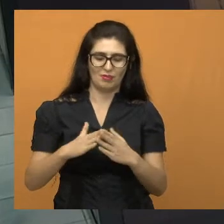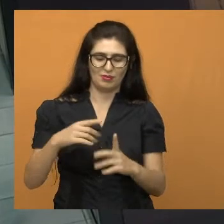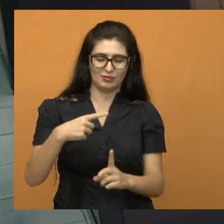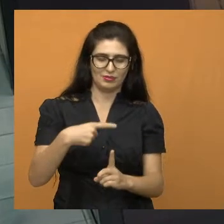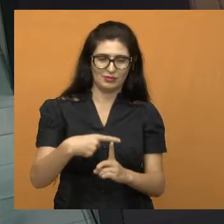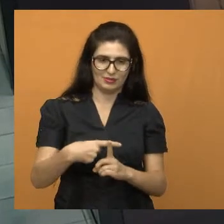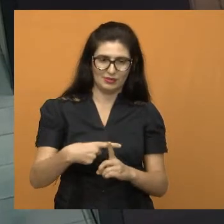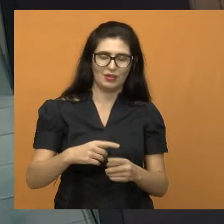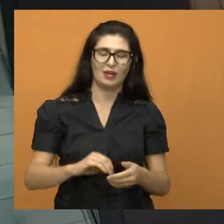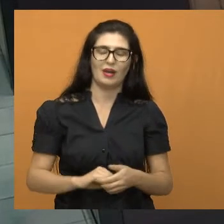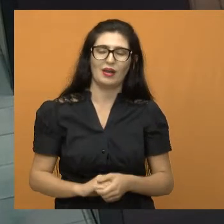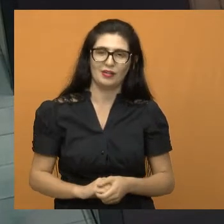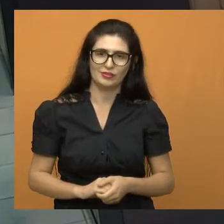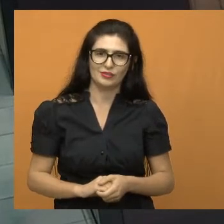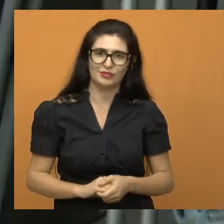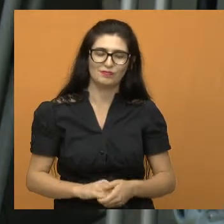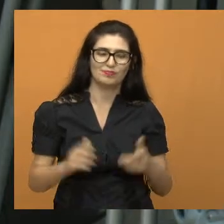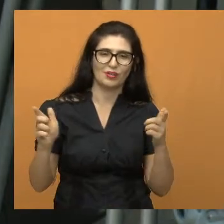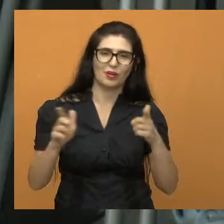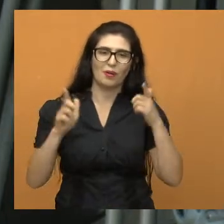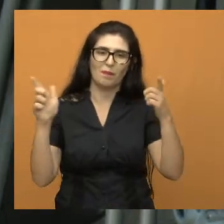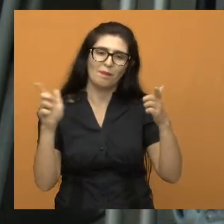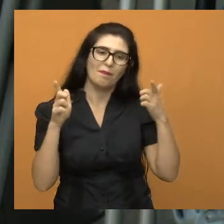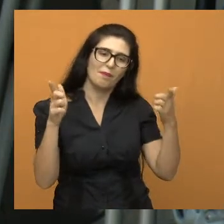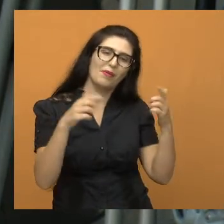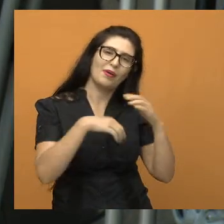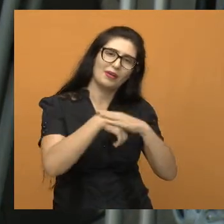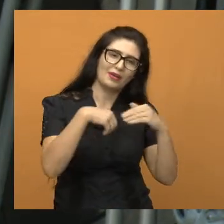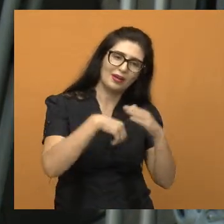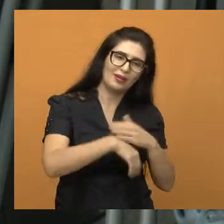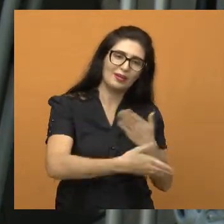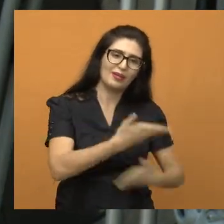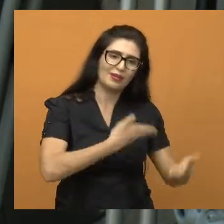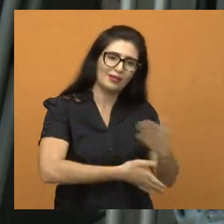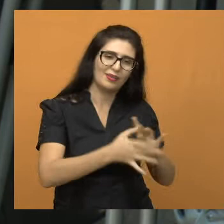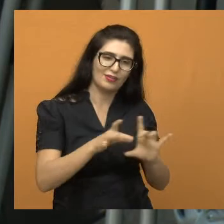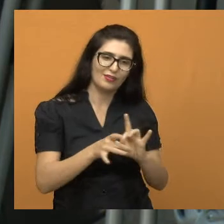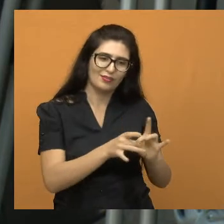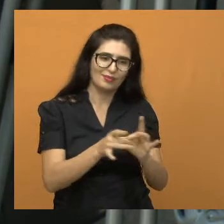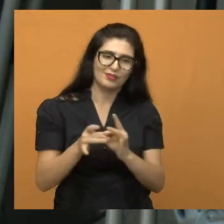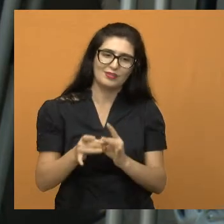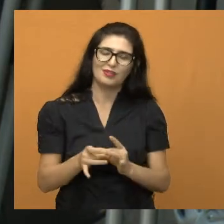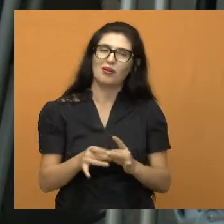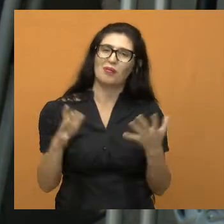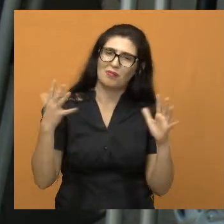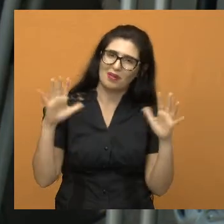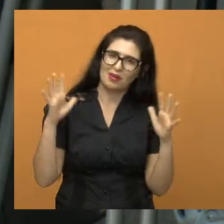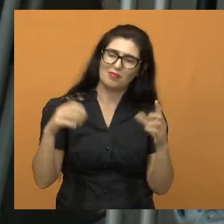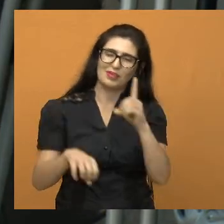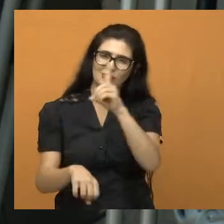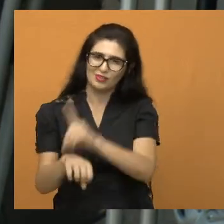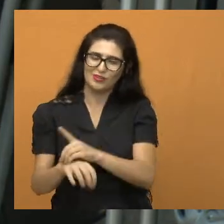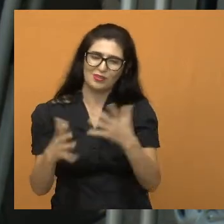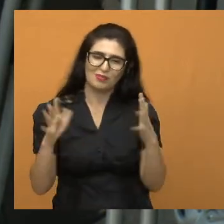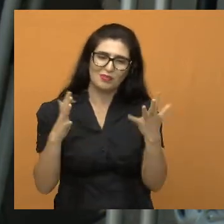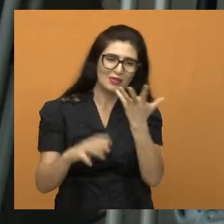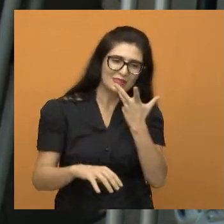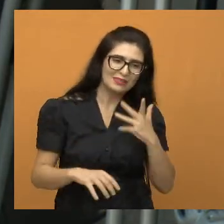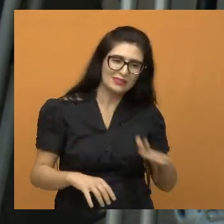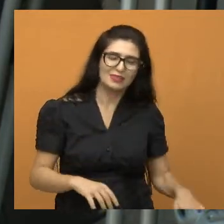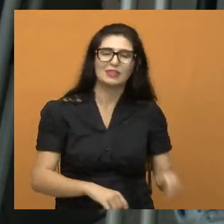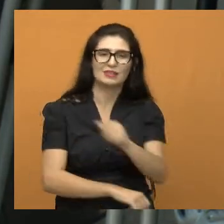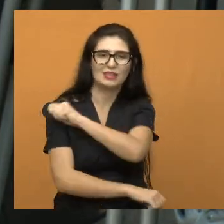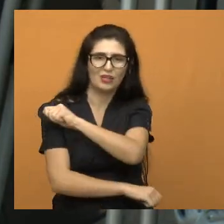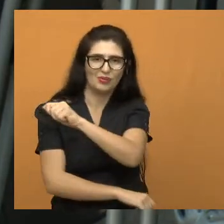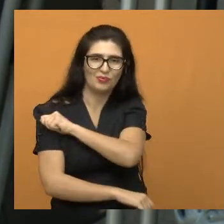da Fraternidade. Queria iniciar cumprimentando as crianças e a diretora, lógico, né, que teve a iniciativa do